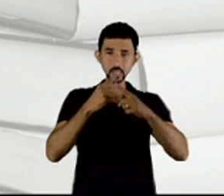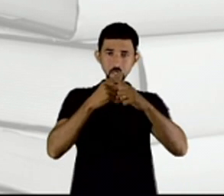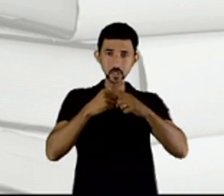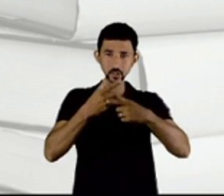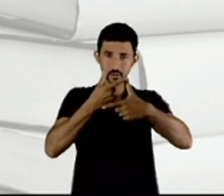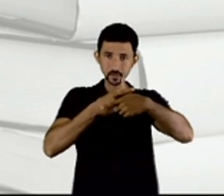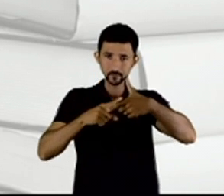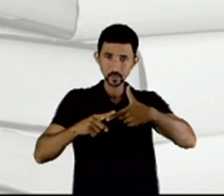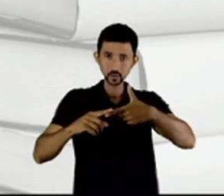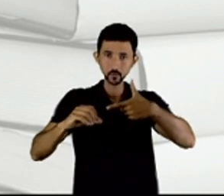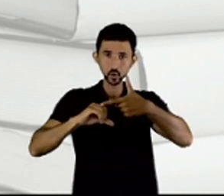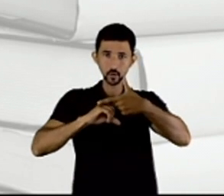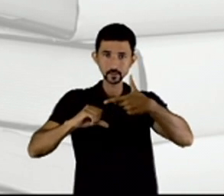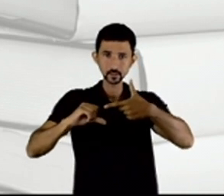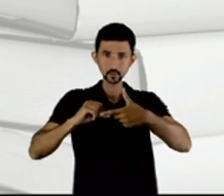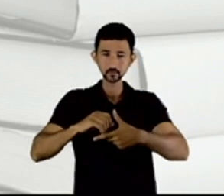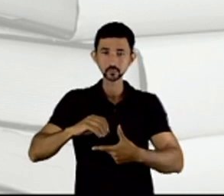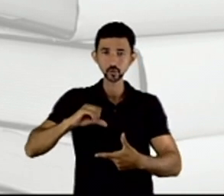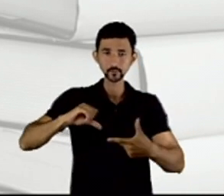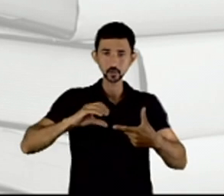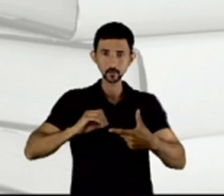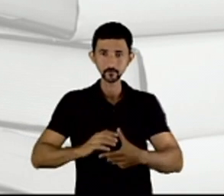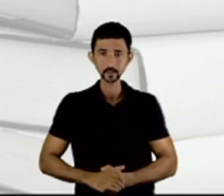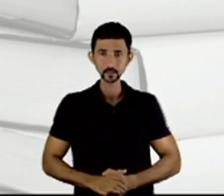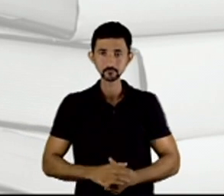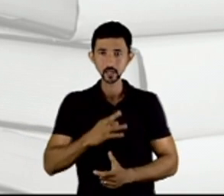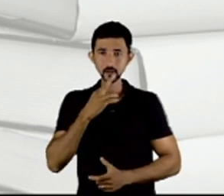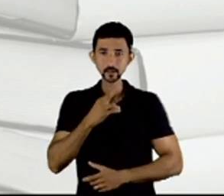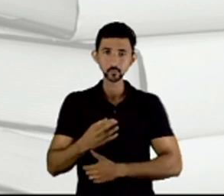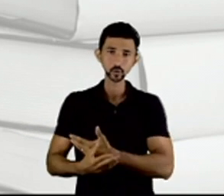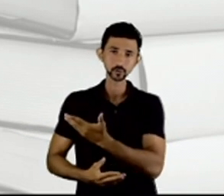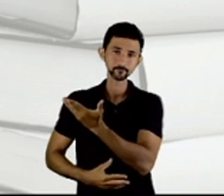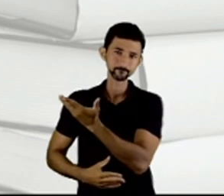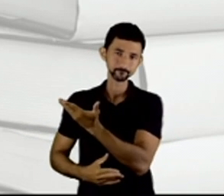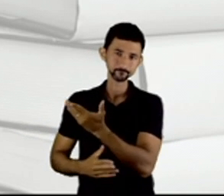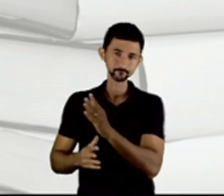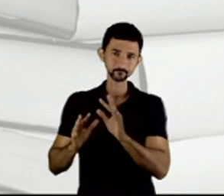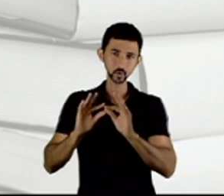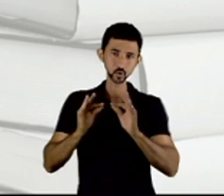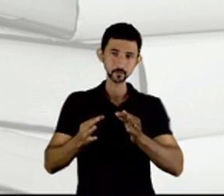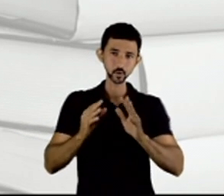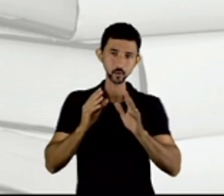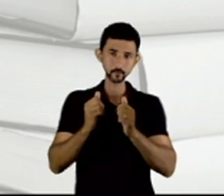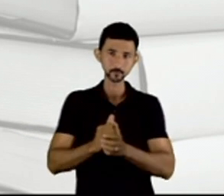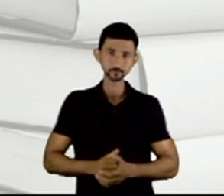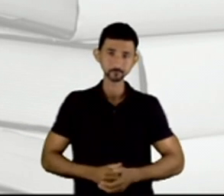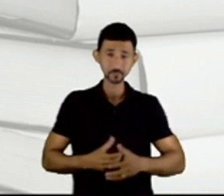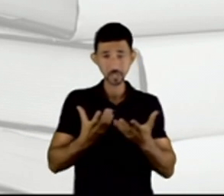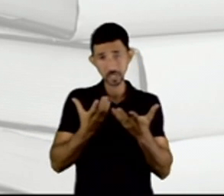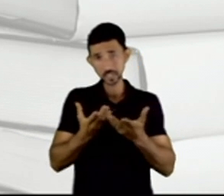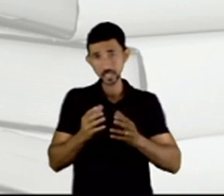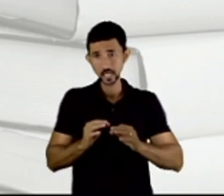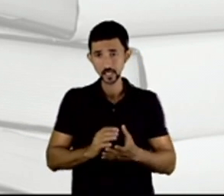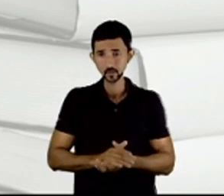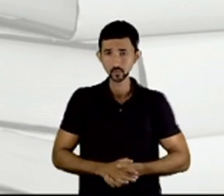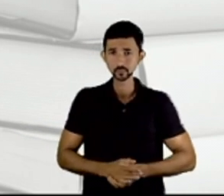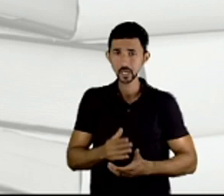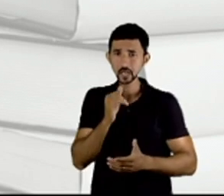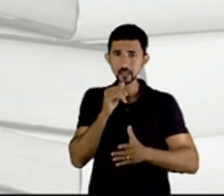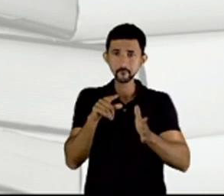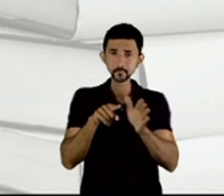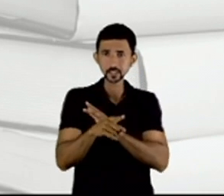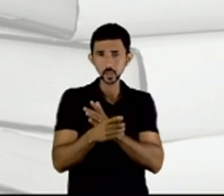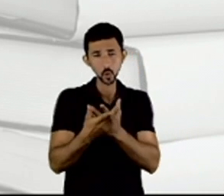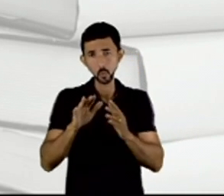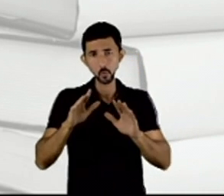por 990. E aí o resultado que eu posso simplificar, certo? Se eu quiser, no caso, se a questão não pedir,